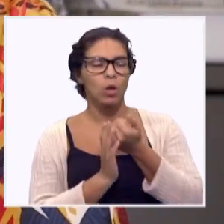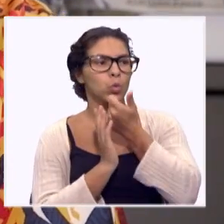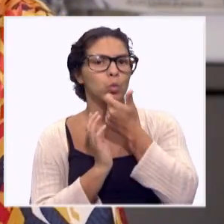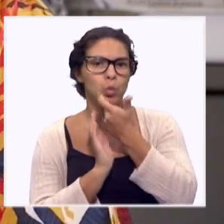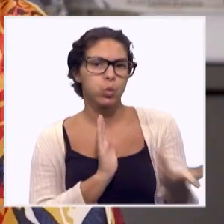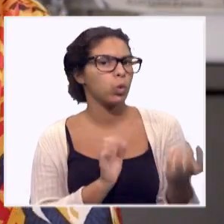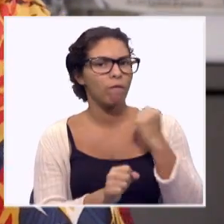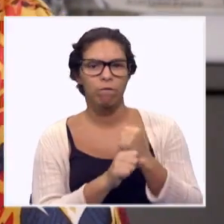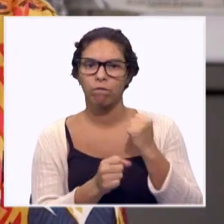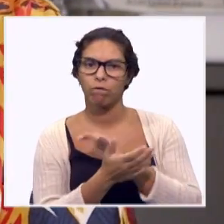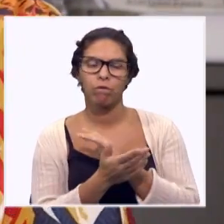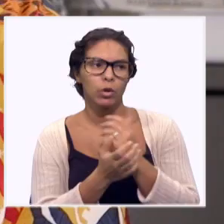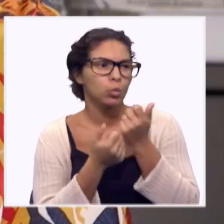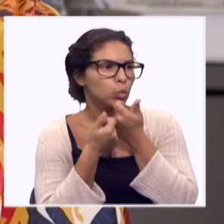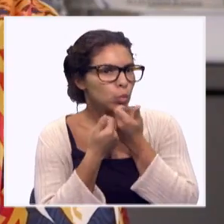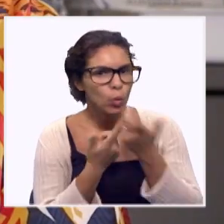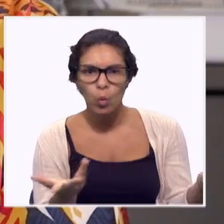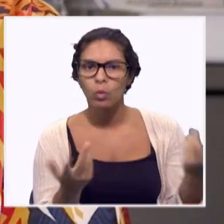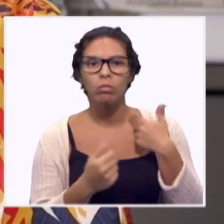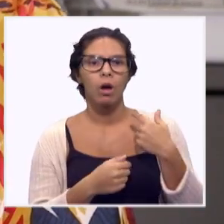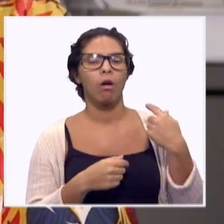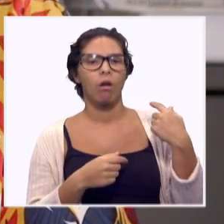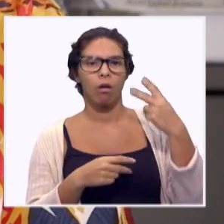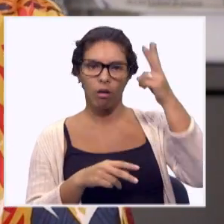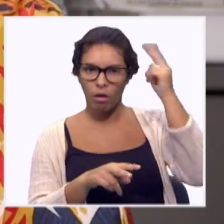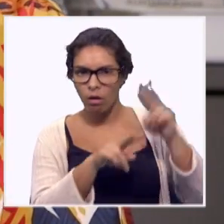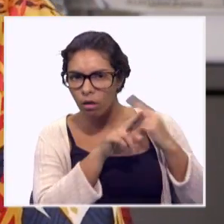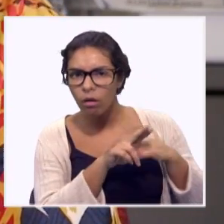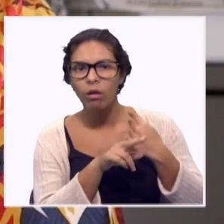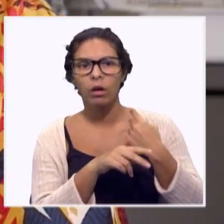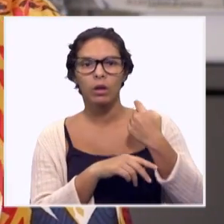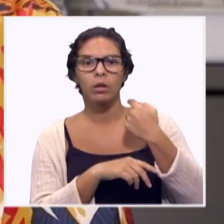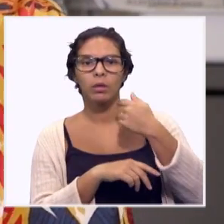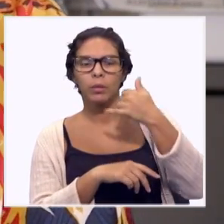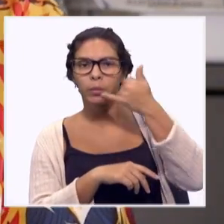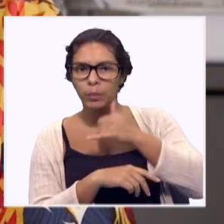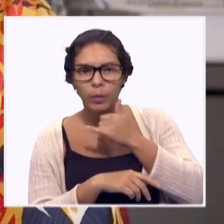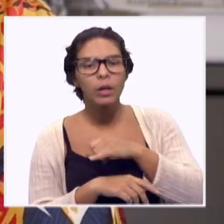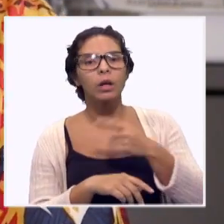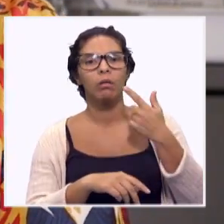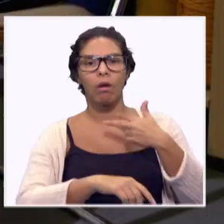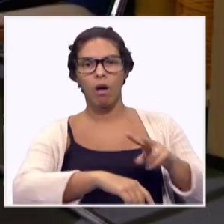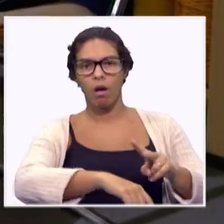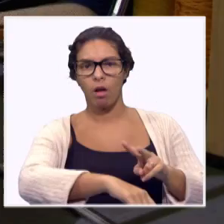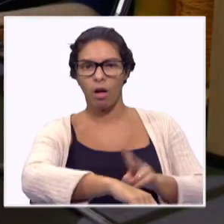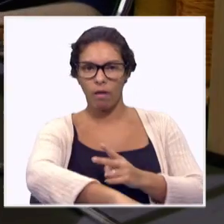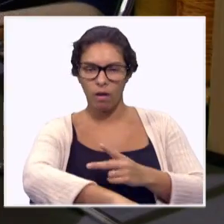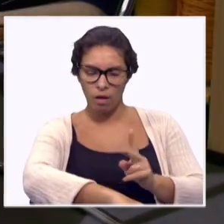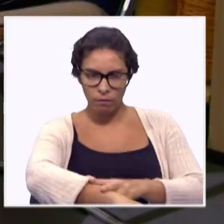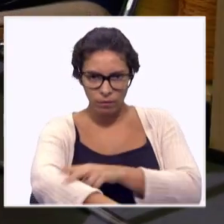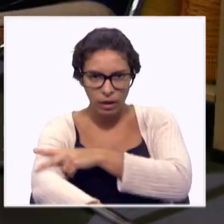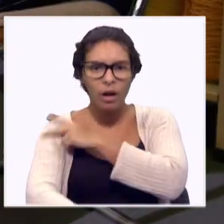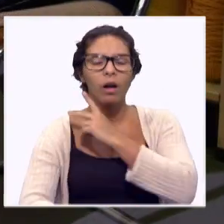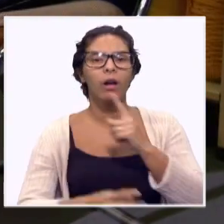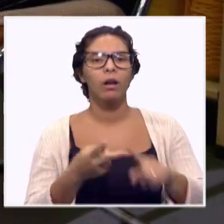7 instrumentos. Ele foi um barbeiro, alfaiate, teve uma